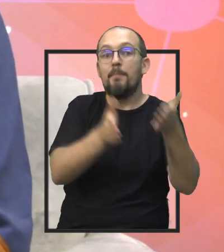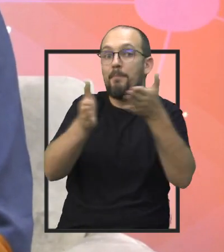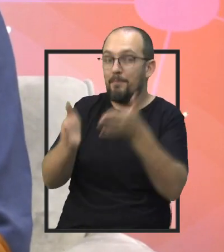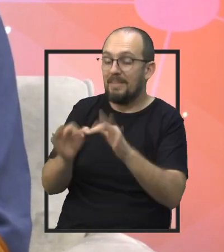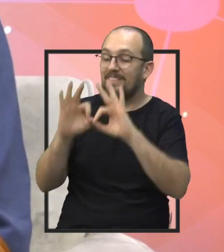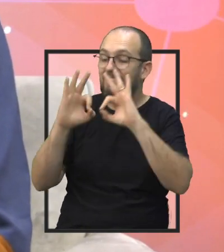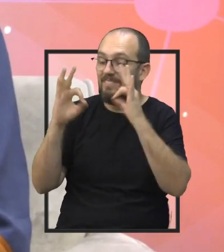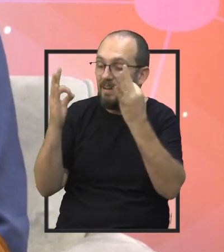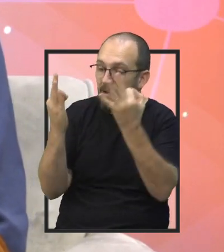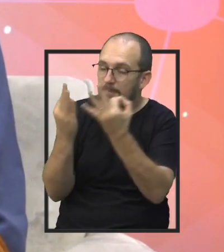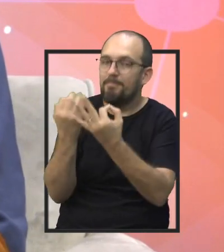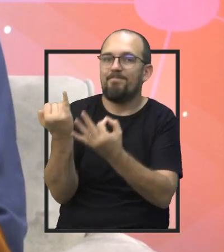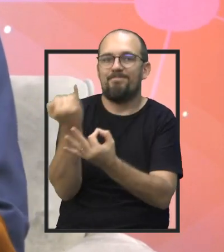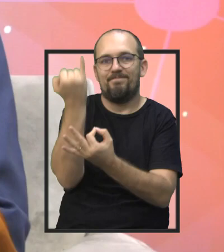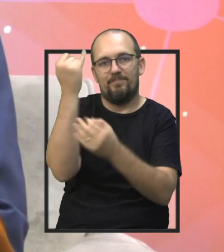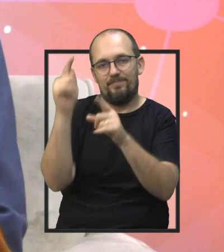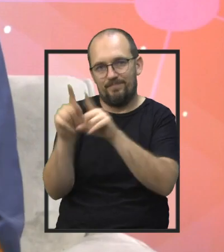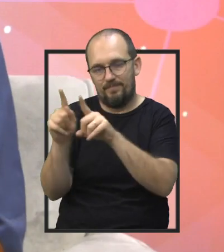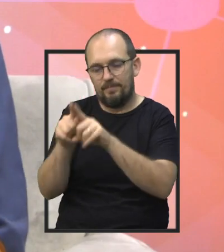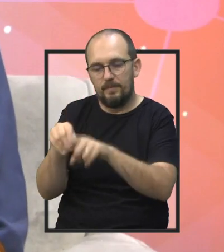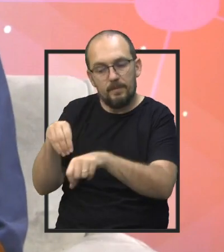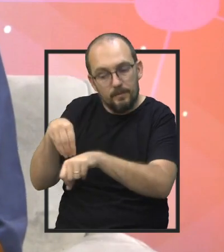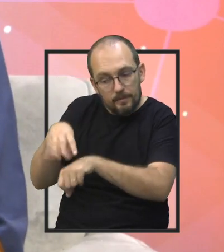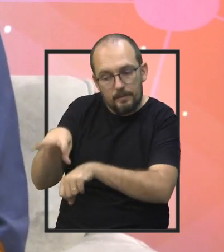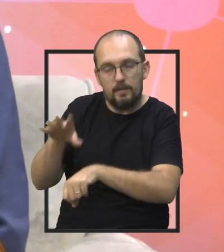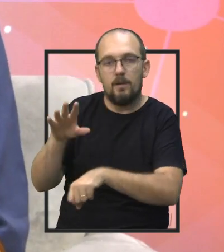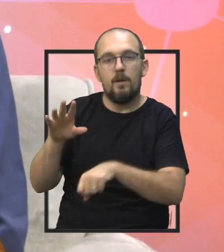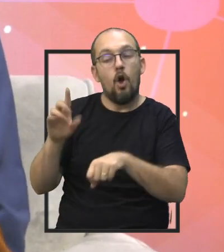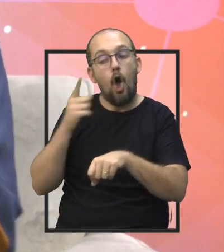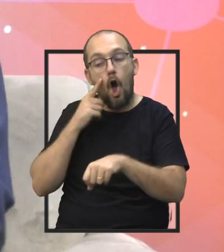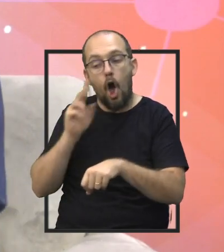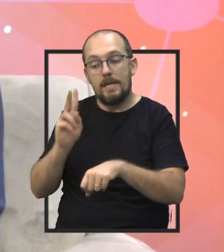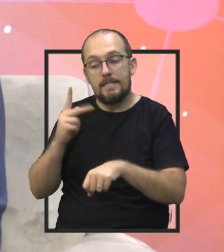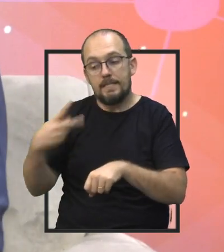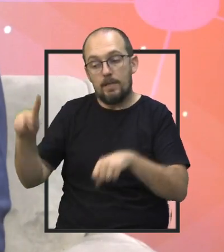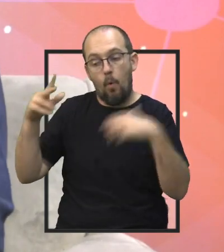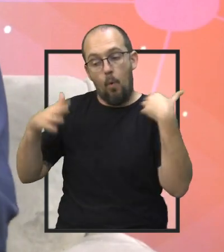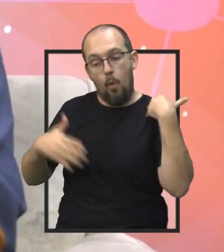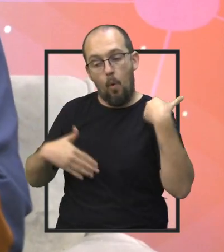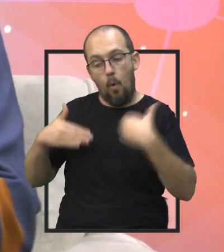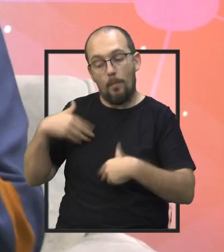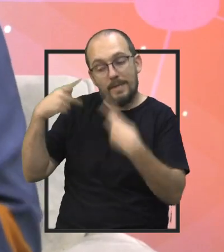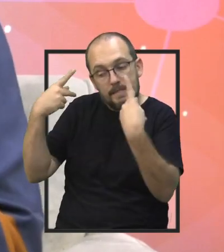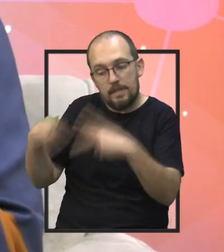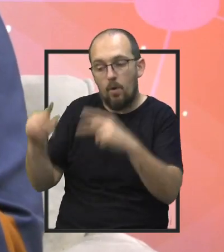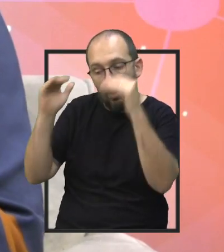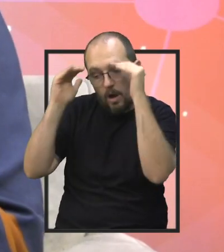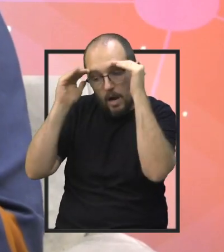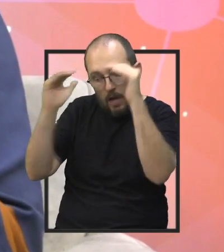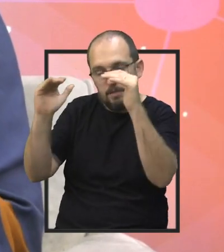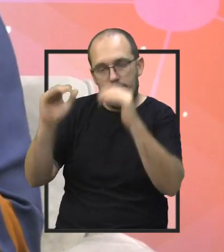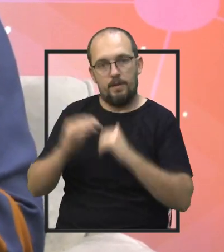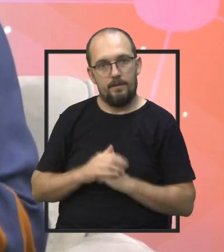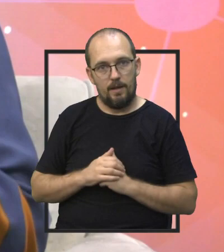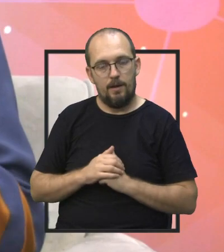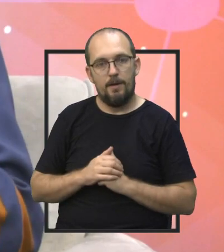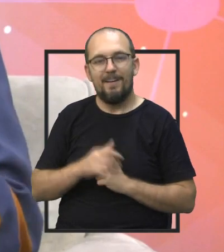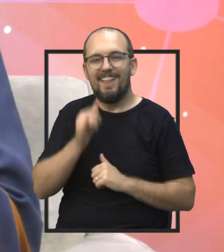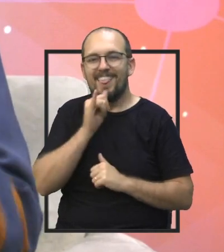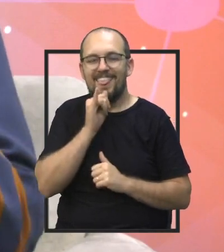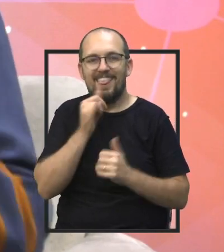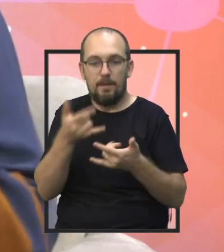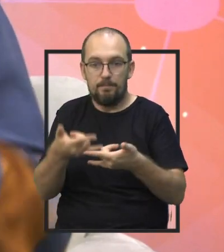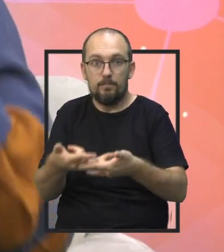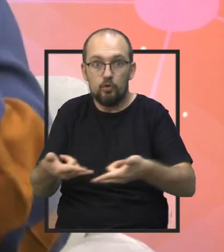família, escola, de ensinar desde cedo, né, que o corpo é dela, que precisa ser respeitado. Né, numa troca